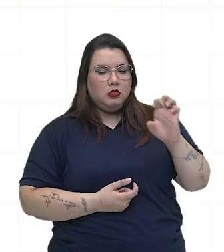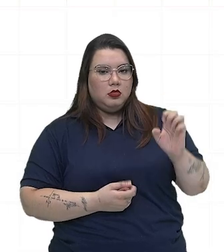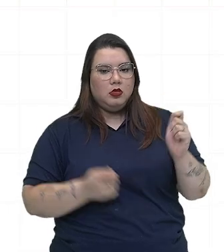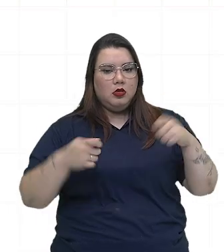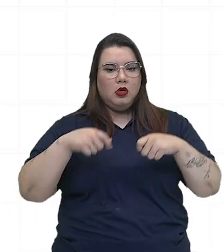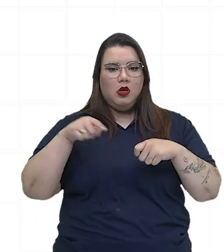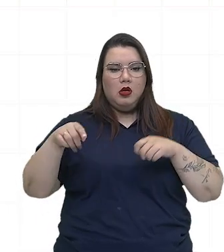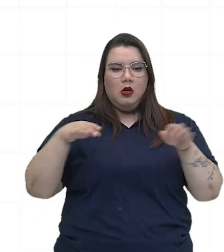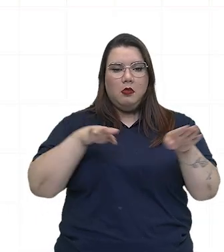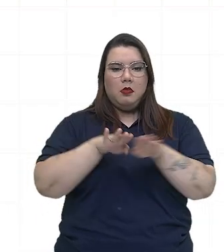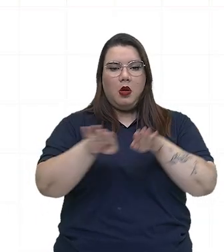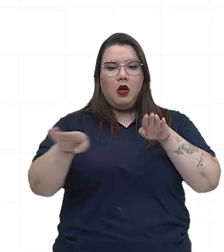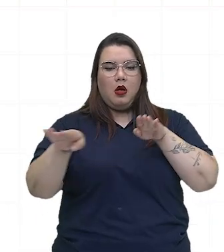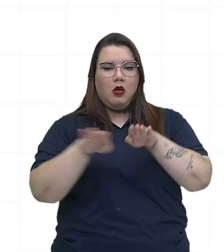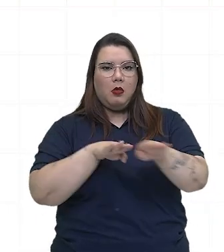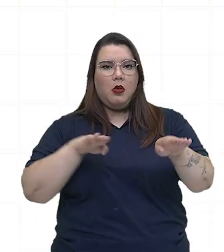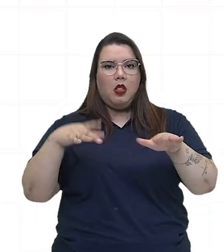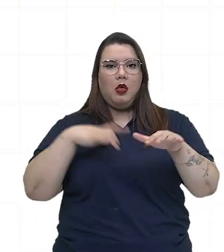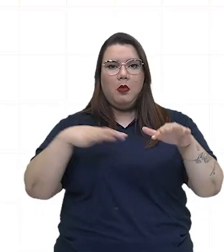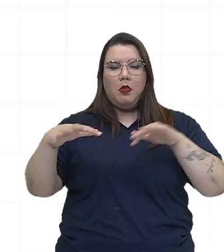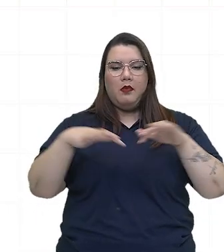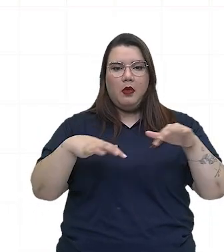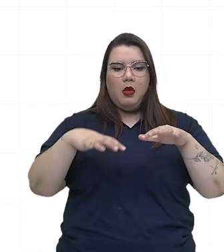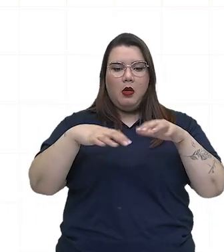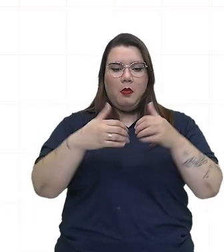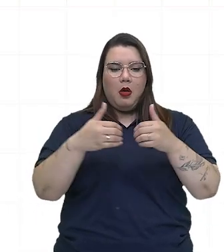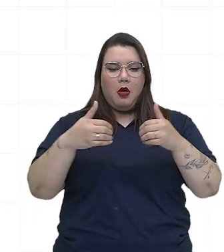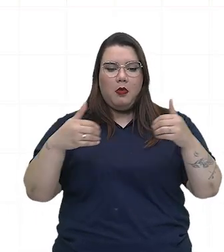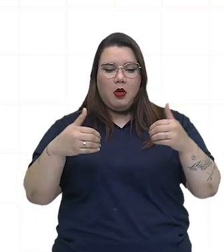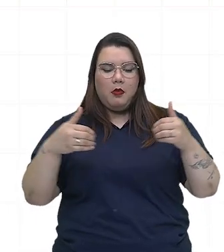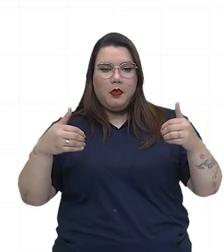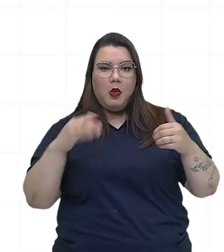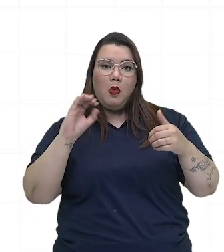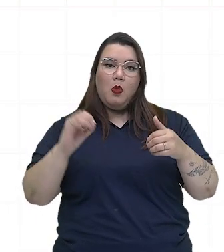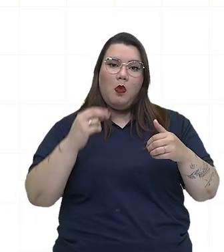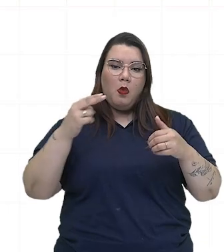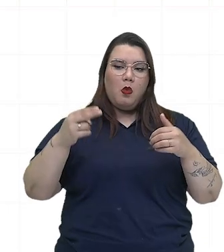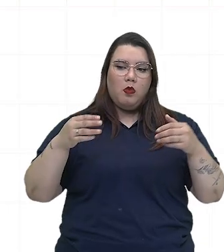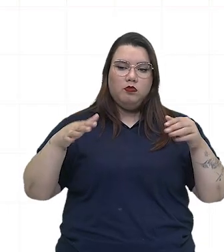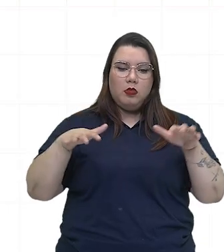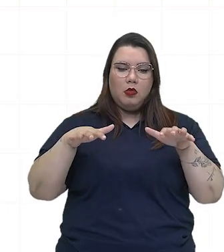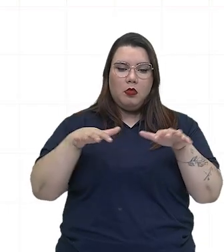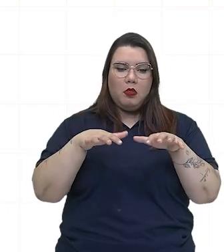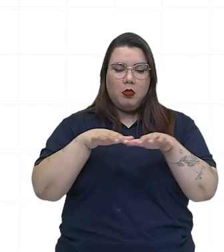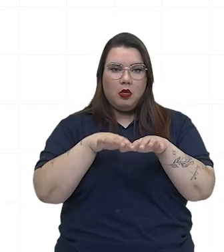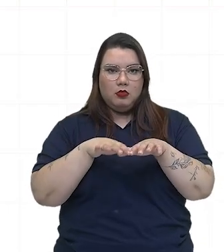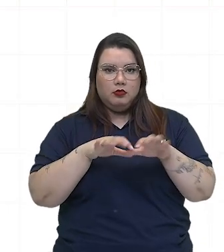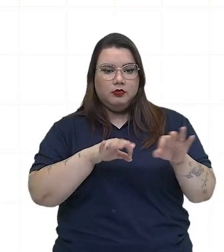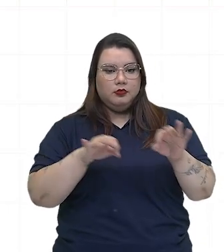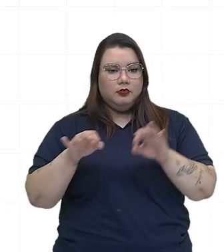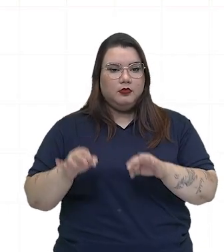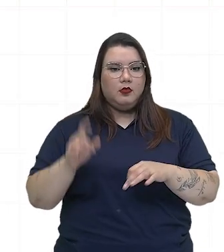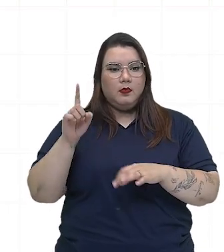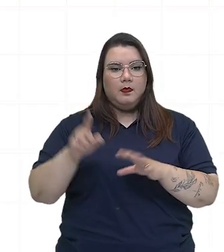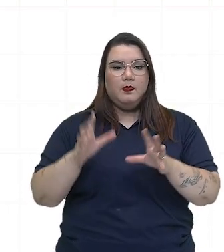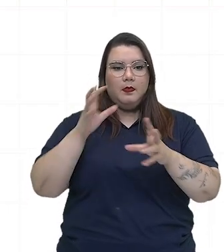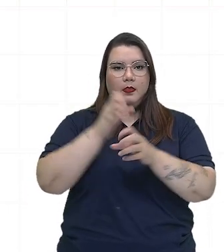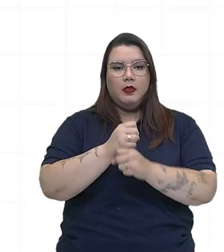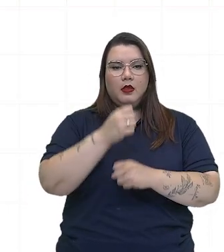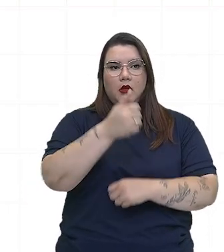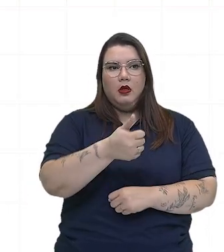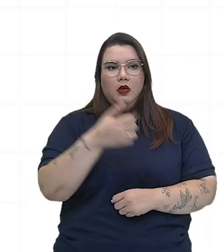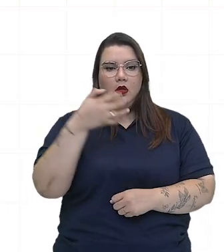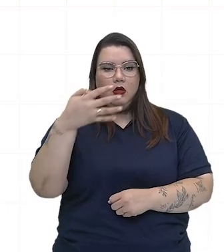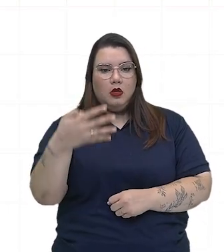se afastarem uma das outras ou se aproximarem uma das outras. Então, são 14